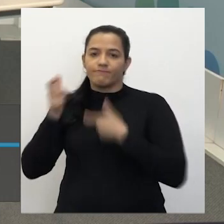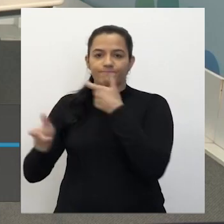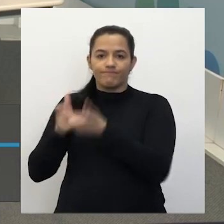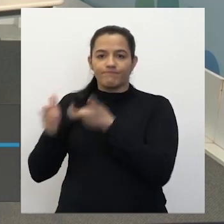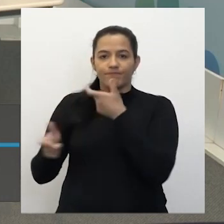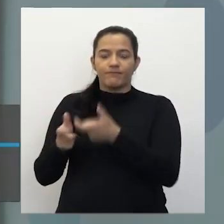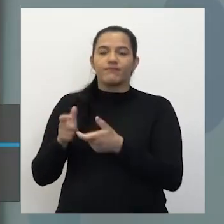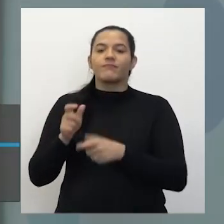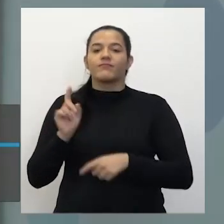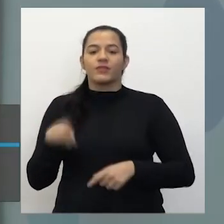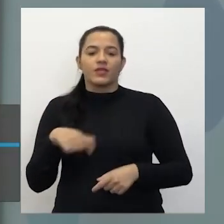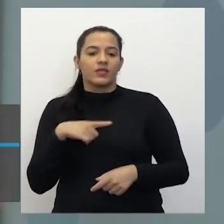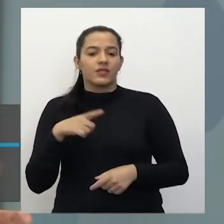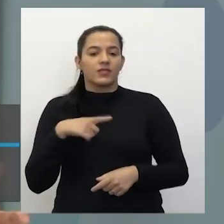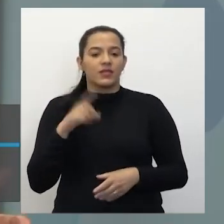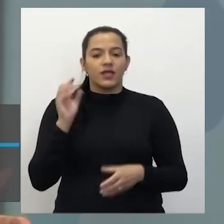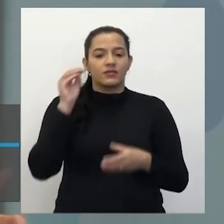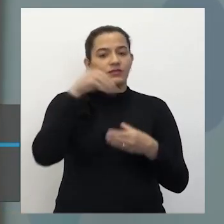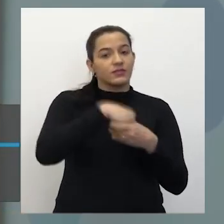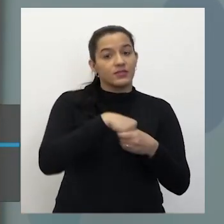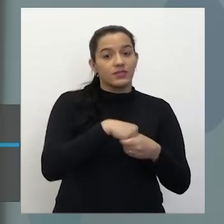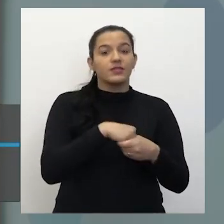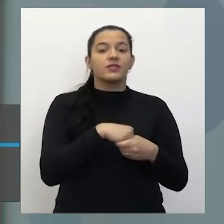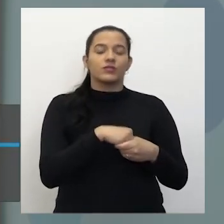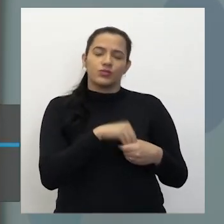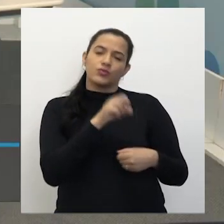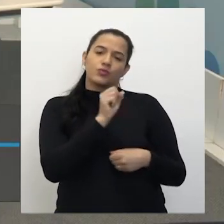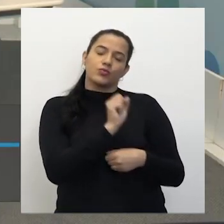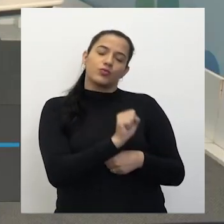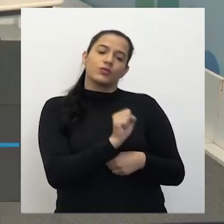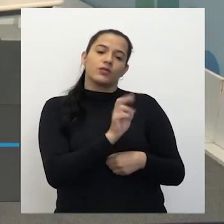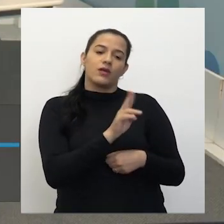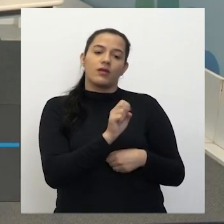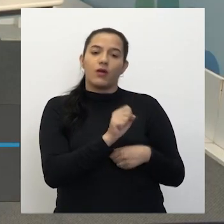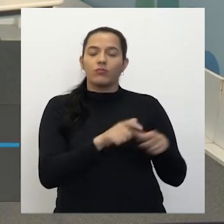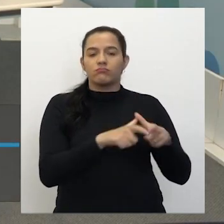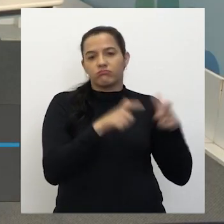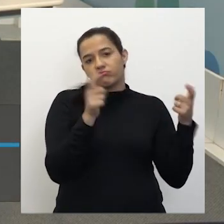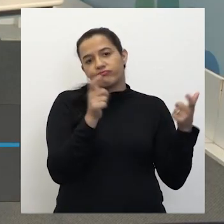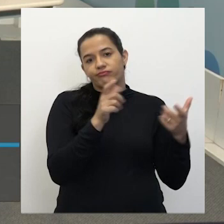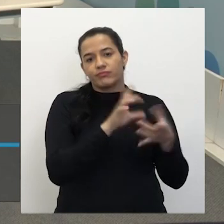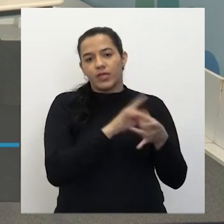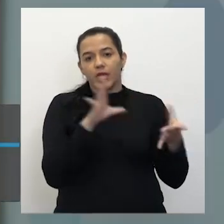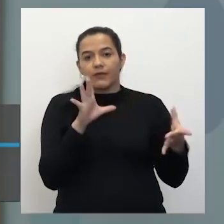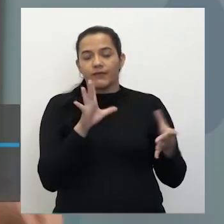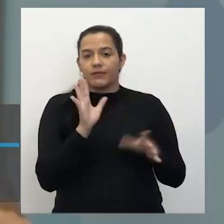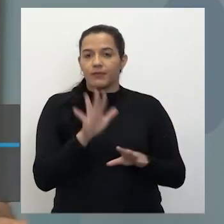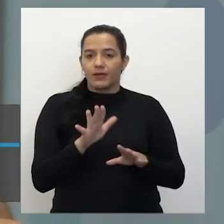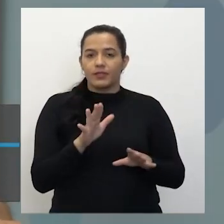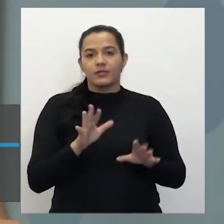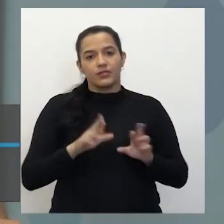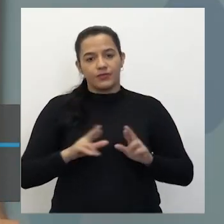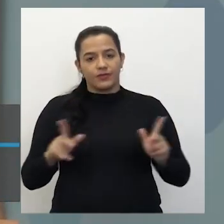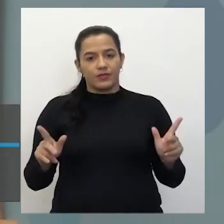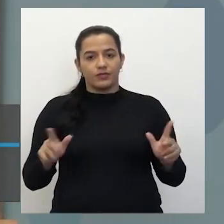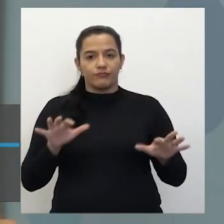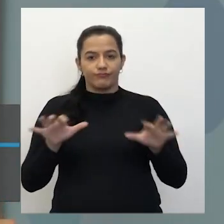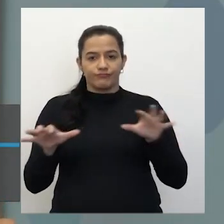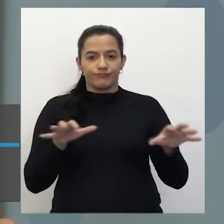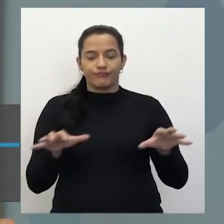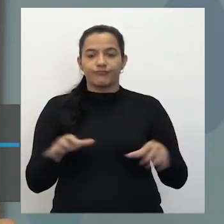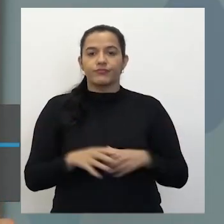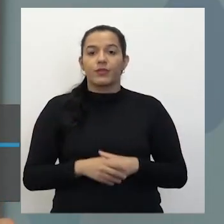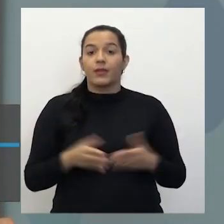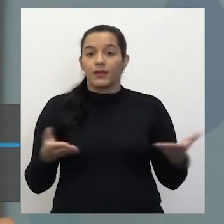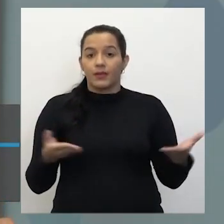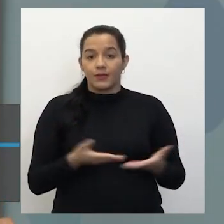slam dentro do sarau. Por que não? Sim, porque o sarau ele é amplo, exatamente. Isso. Mas eu queria agora que vocês fizessem o seguinte, presta bem